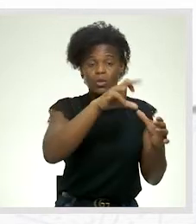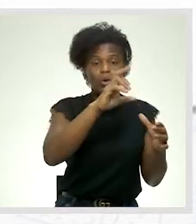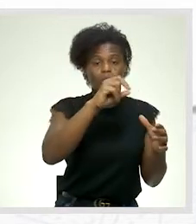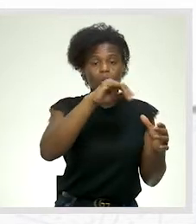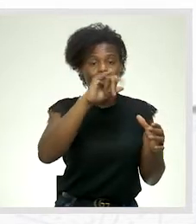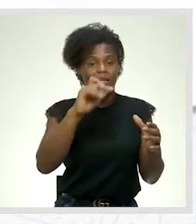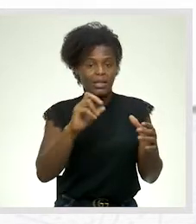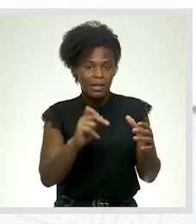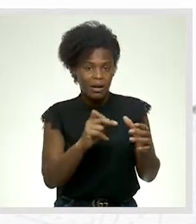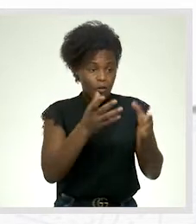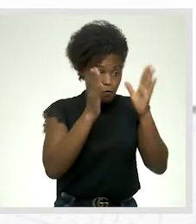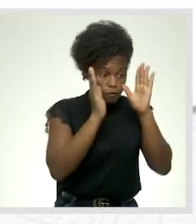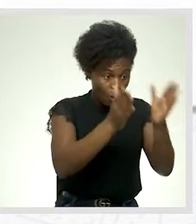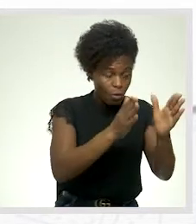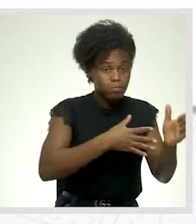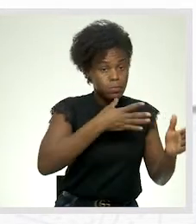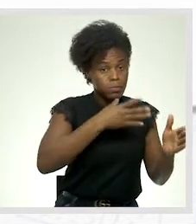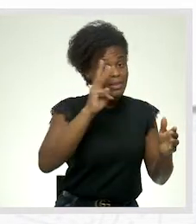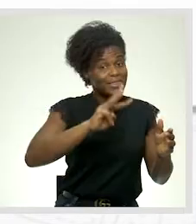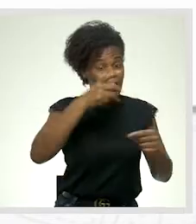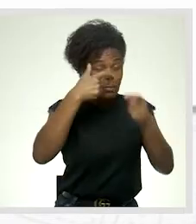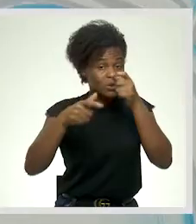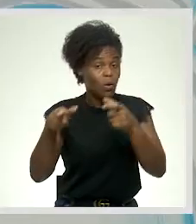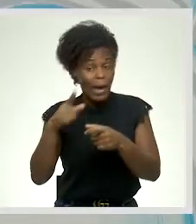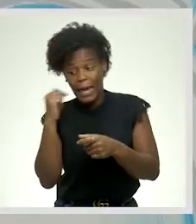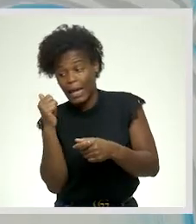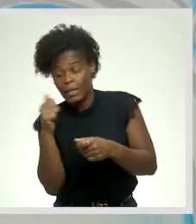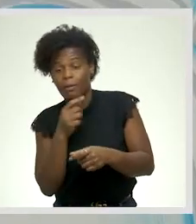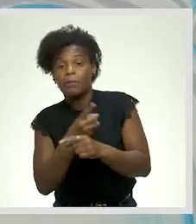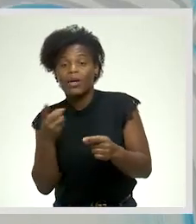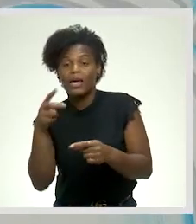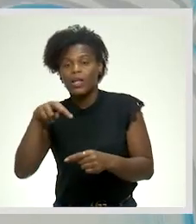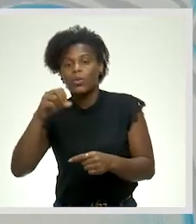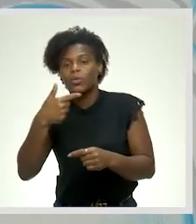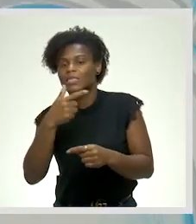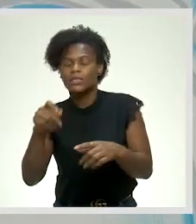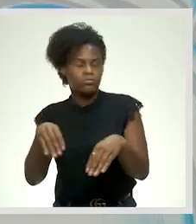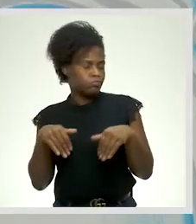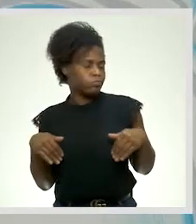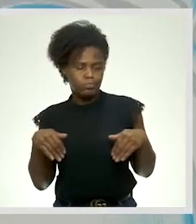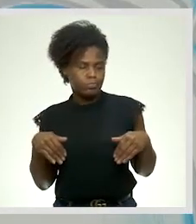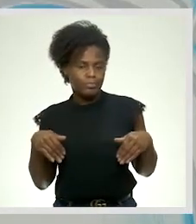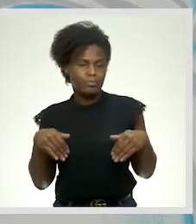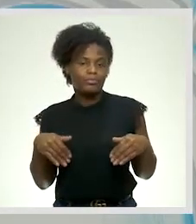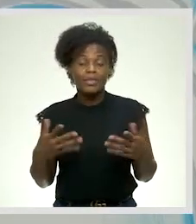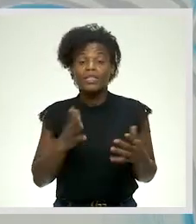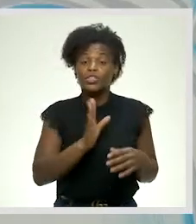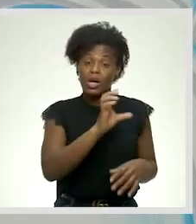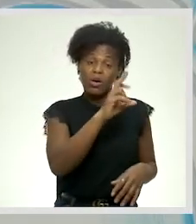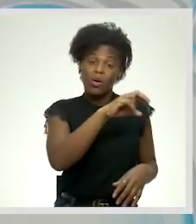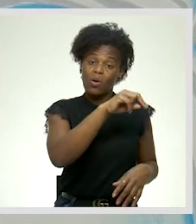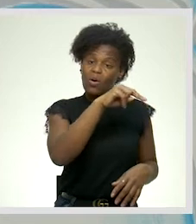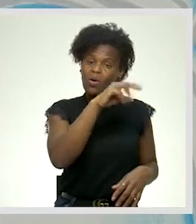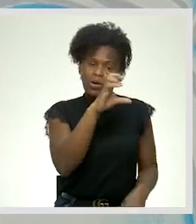narrativo de terceira pessoa, a notícia. Por quê? A notícia é isenta, é imparcial. Já a crónica, que não